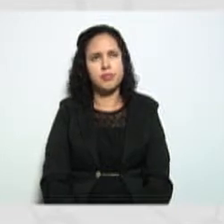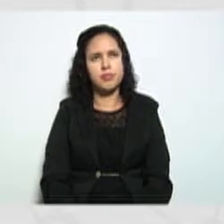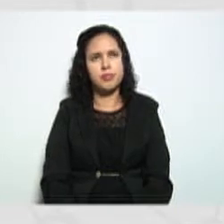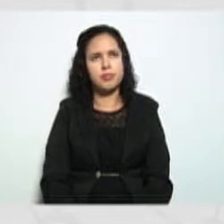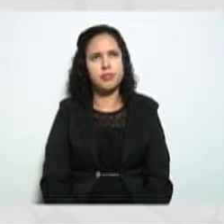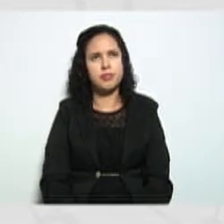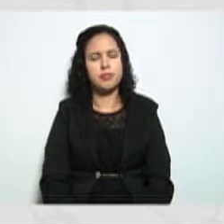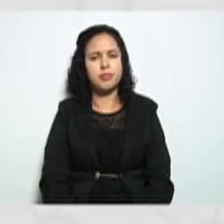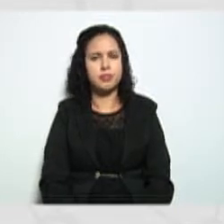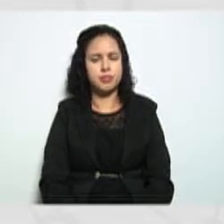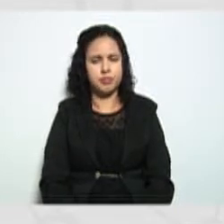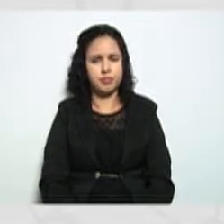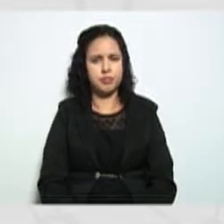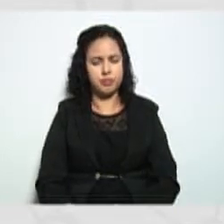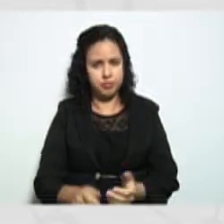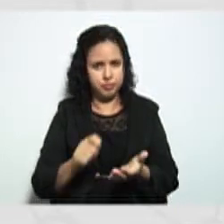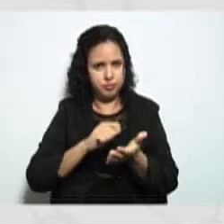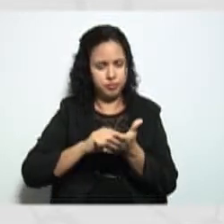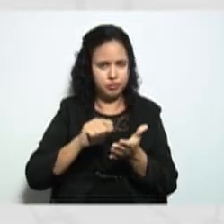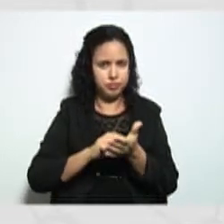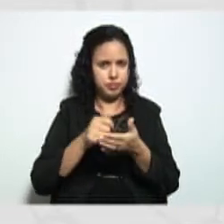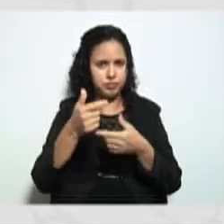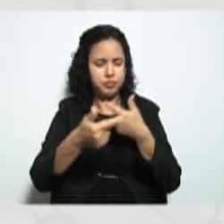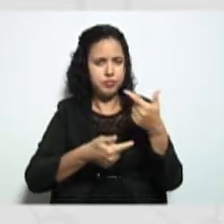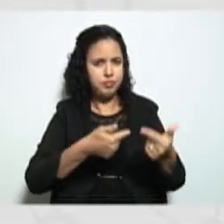Para o trabalho em cooperativa.